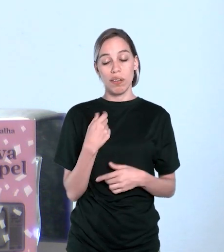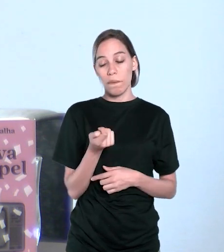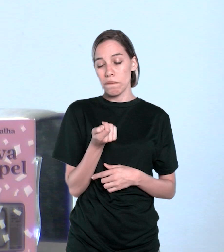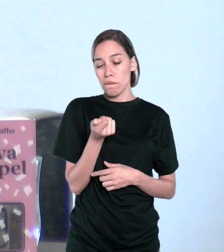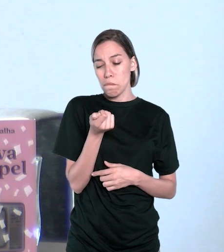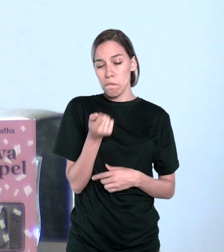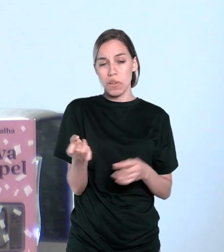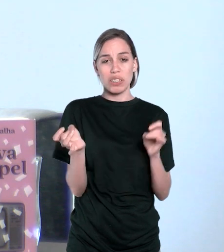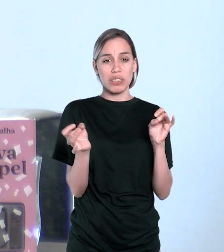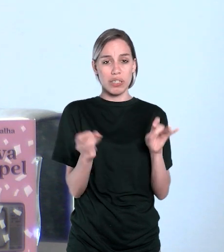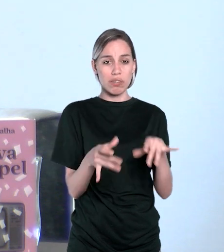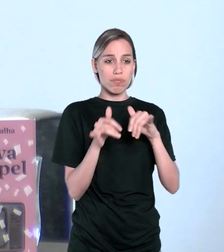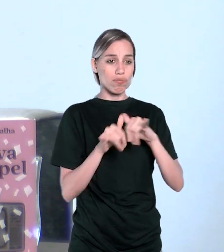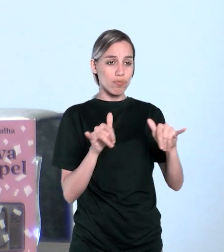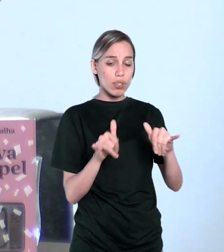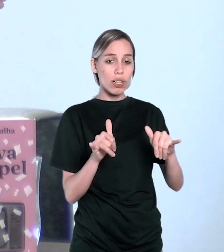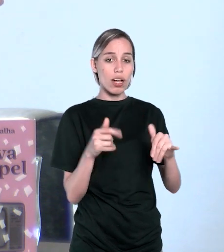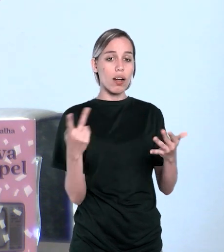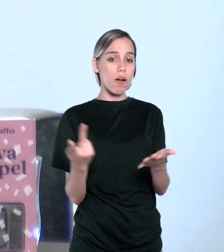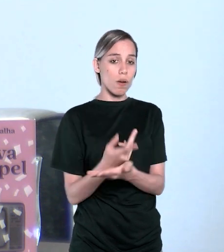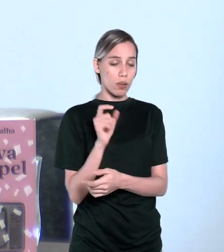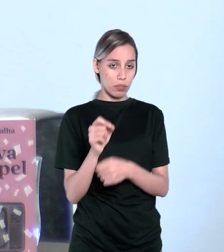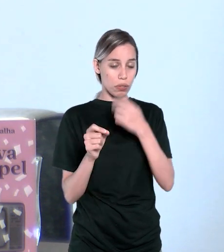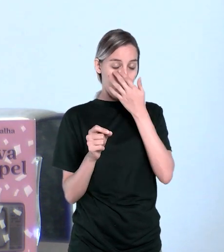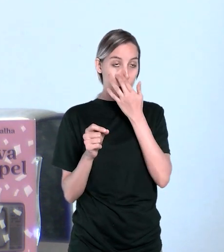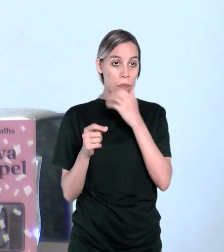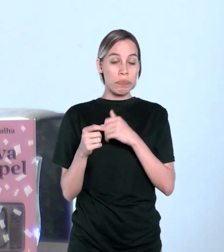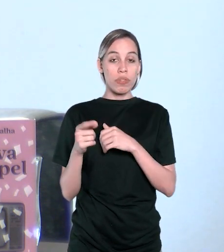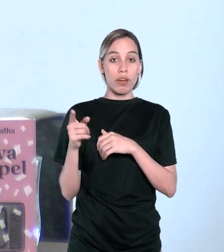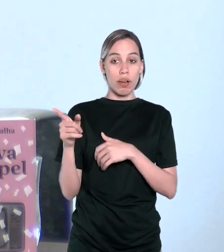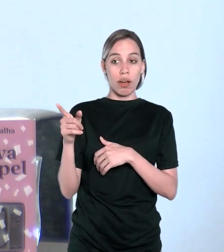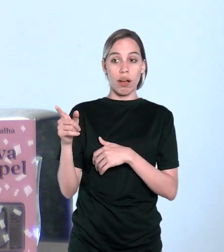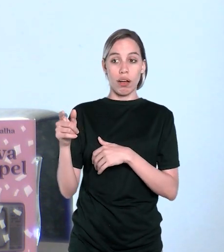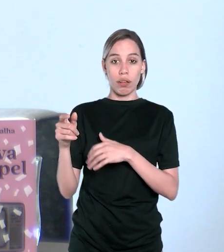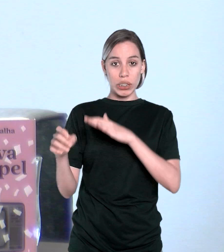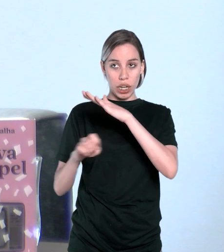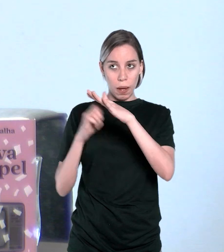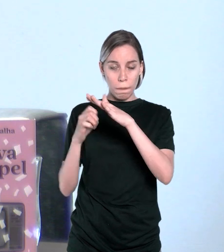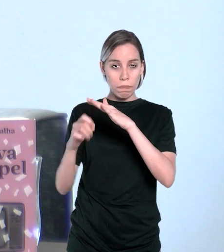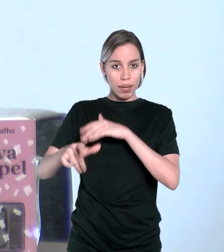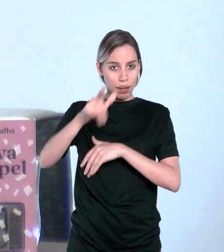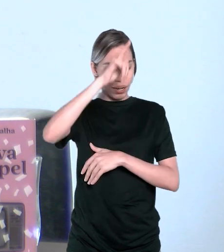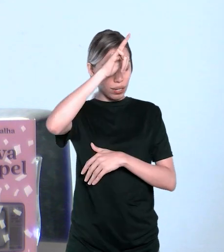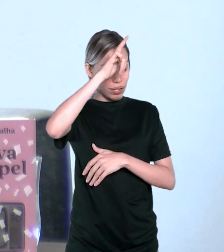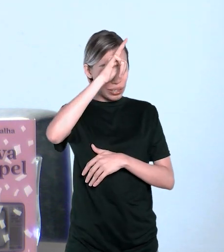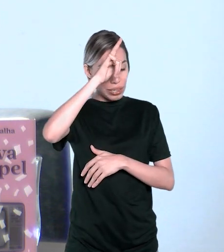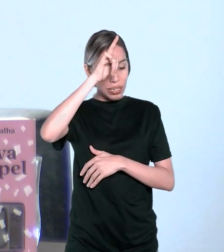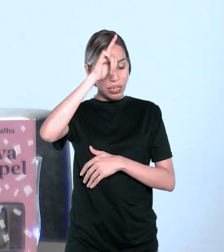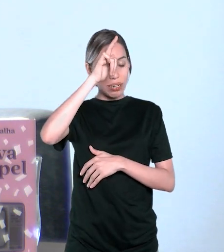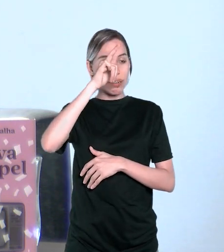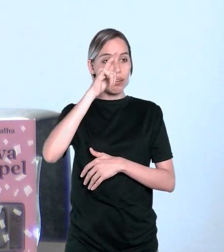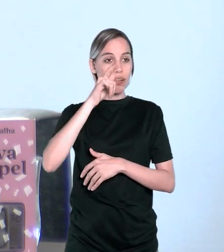desistindo de publicar, de repente, a editora alemã fazer uma oferta, uma preempt offer para o livro, que é